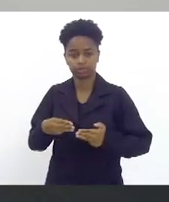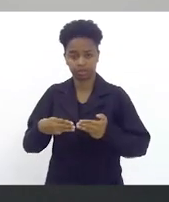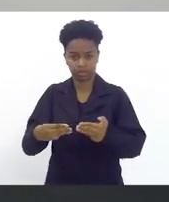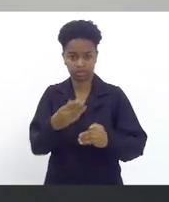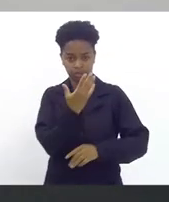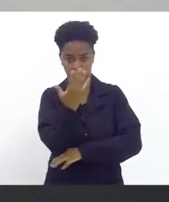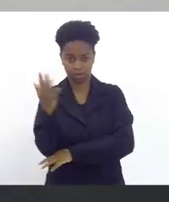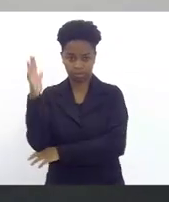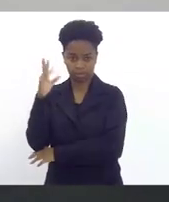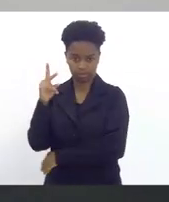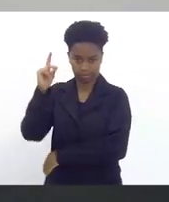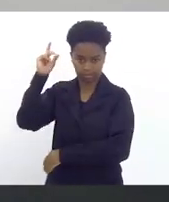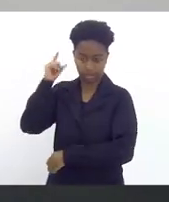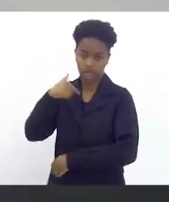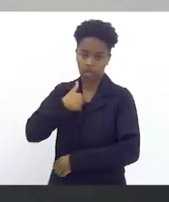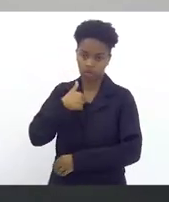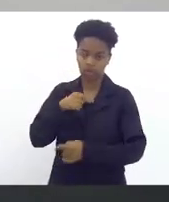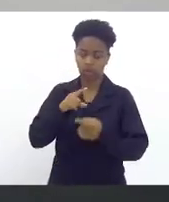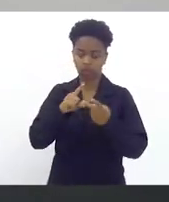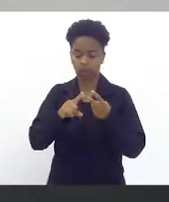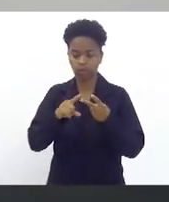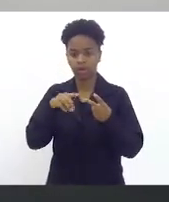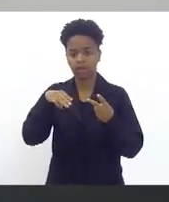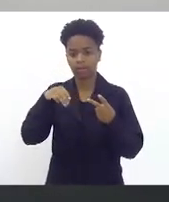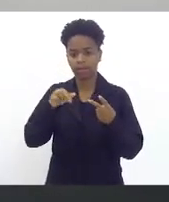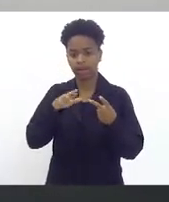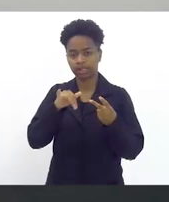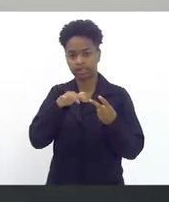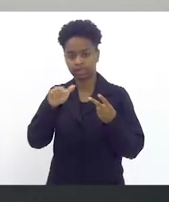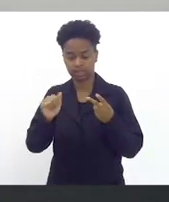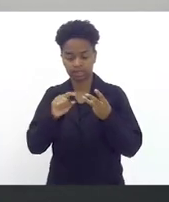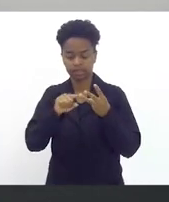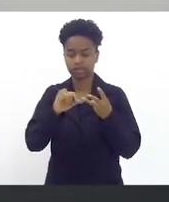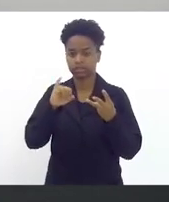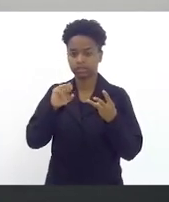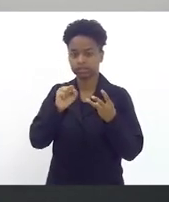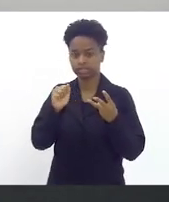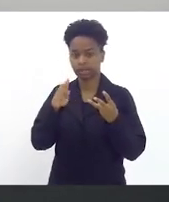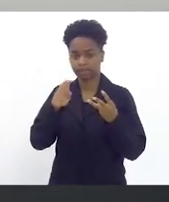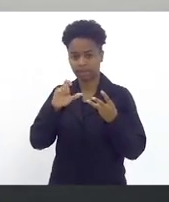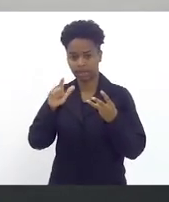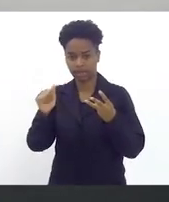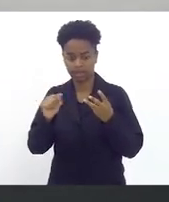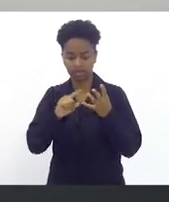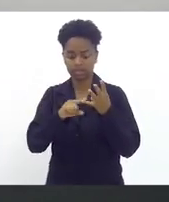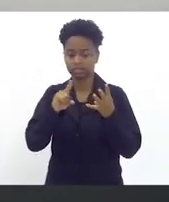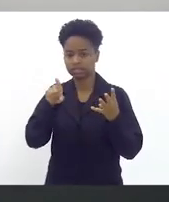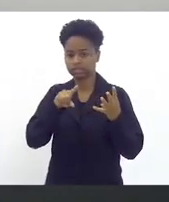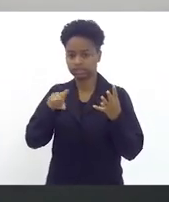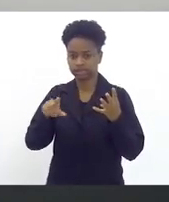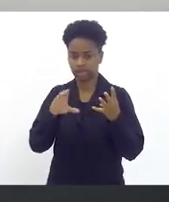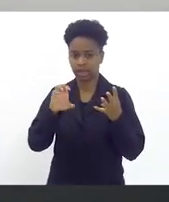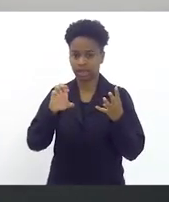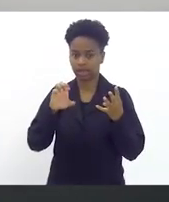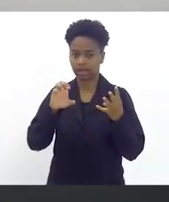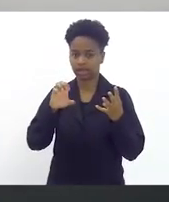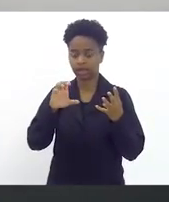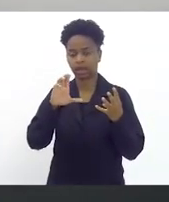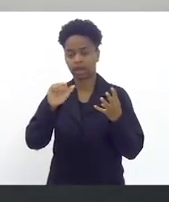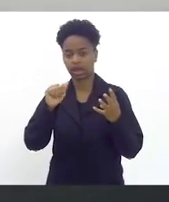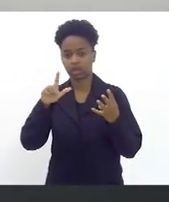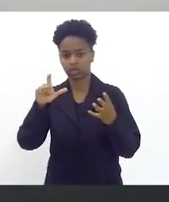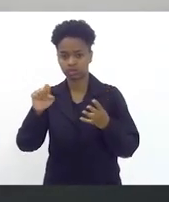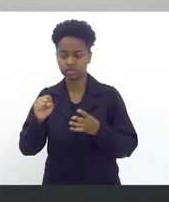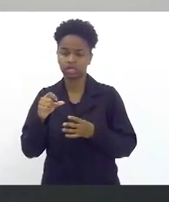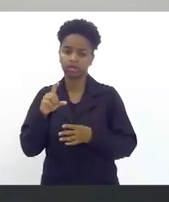Na época eu Marina Isabela Zé Carlos vários outros tivemos com o presidente do senado são um ano